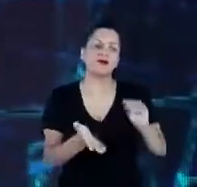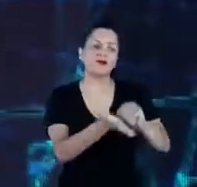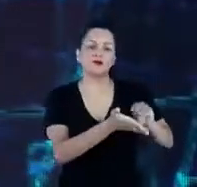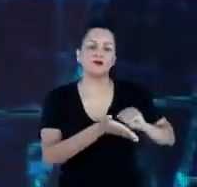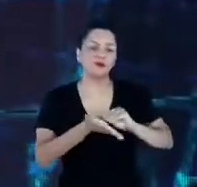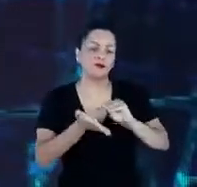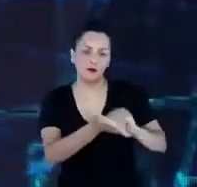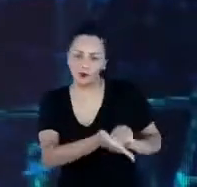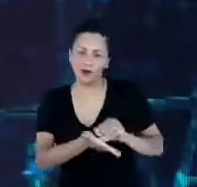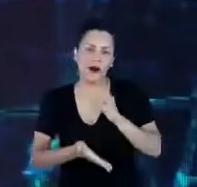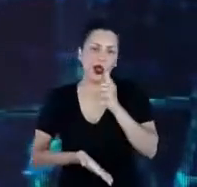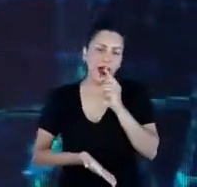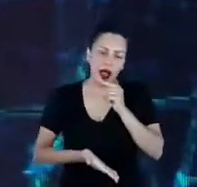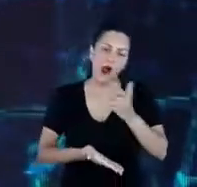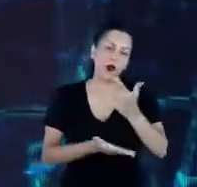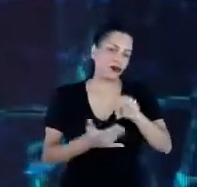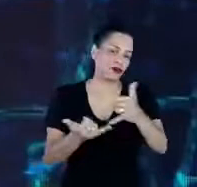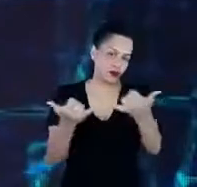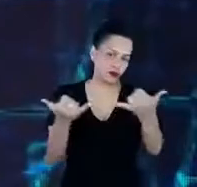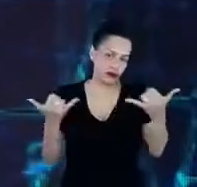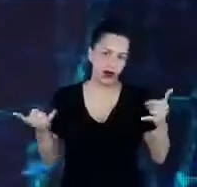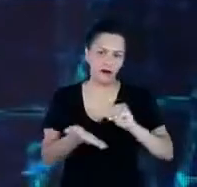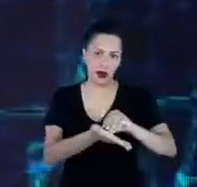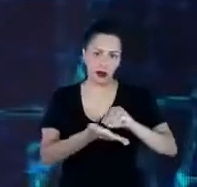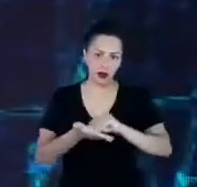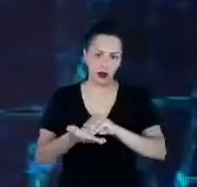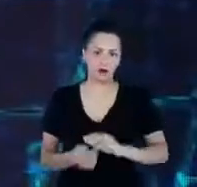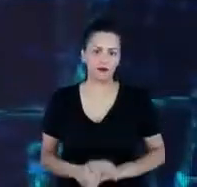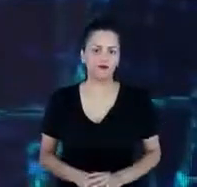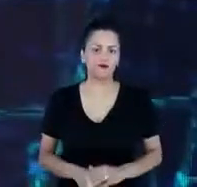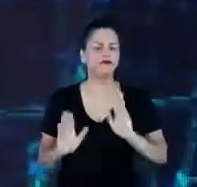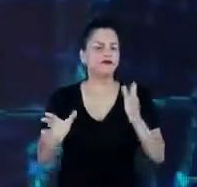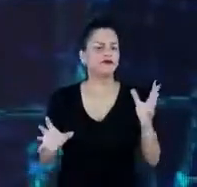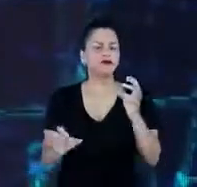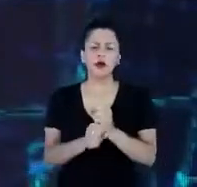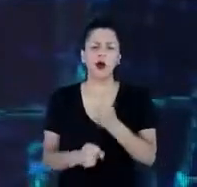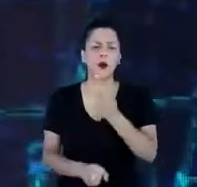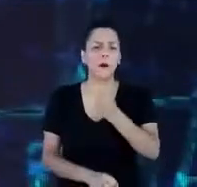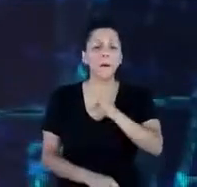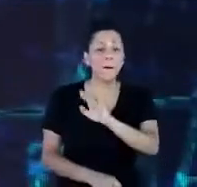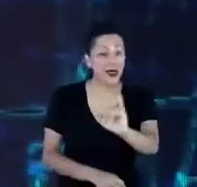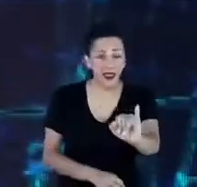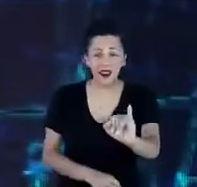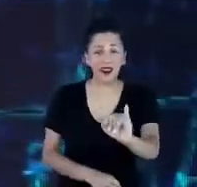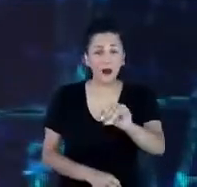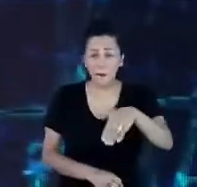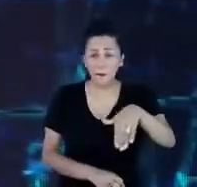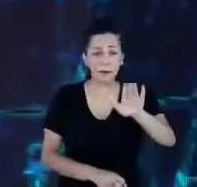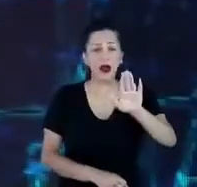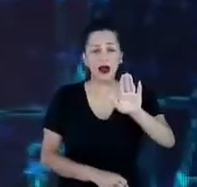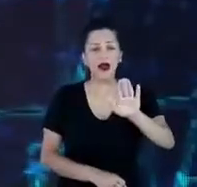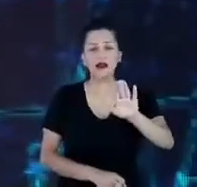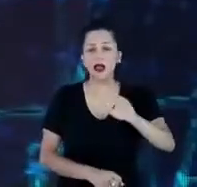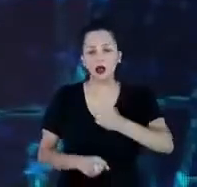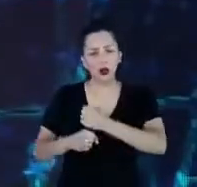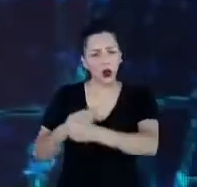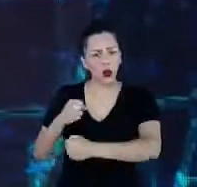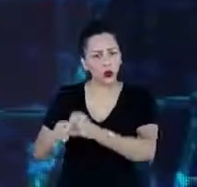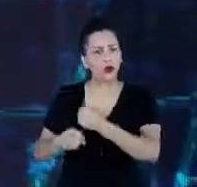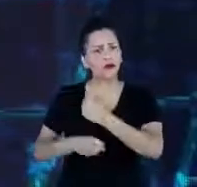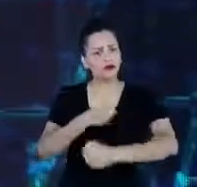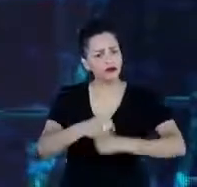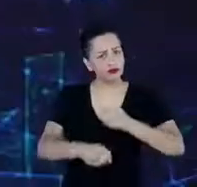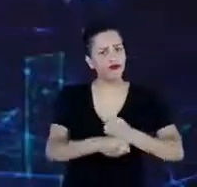mais de um bilhão e 300 milhões de reais todos os anos para investir no setor